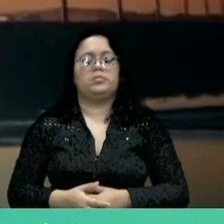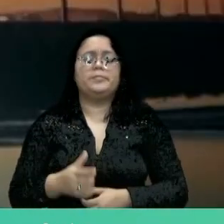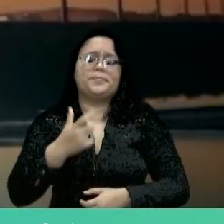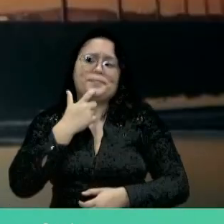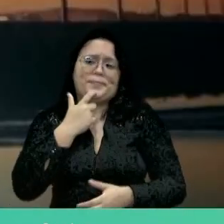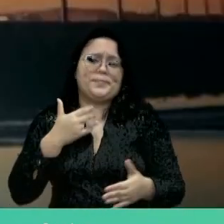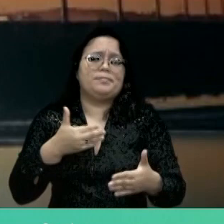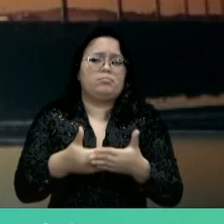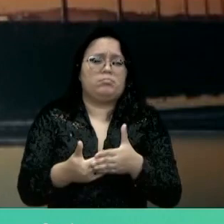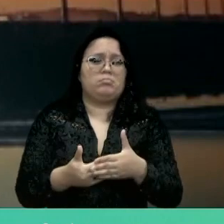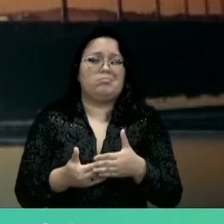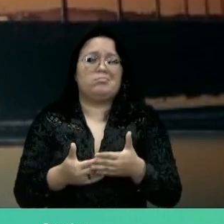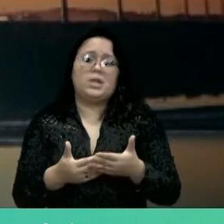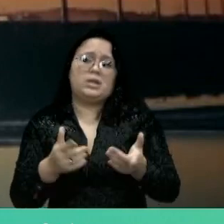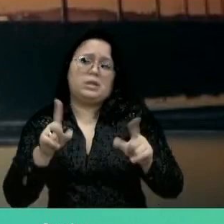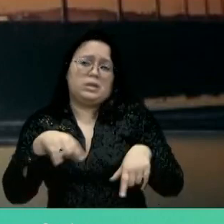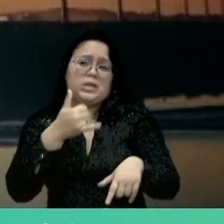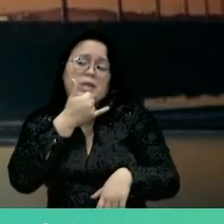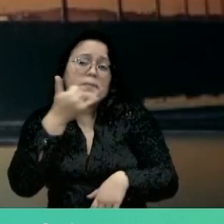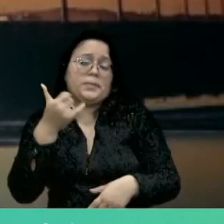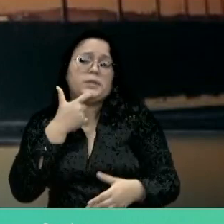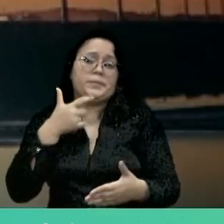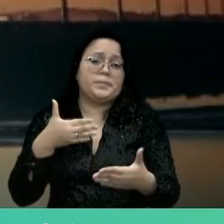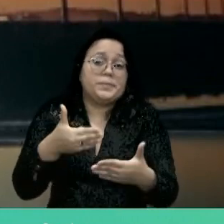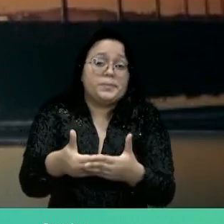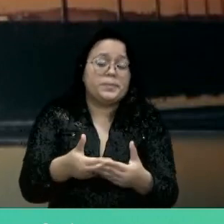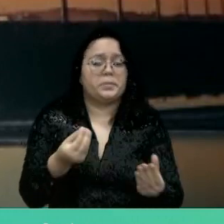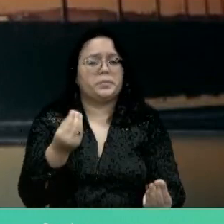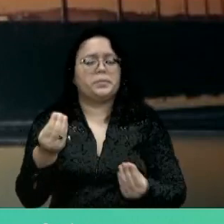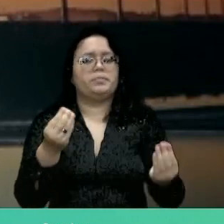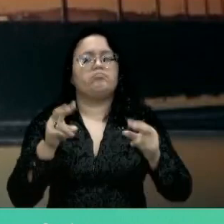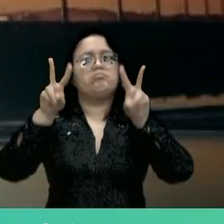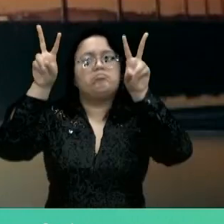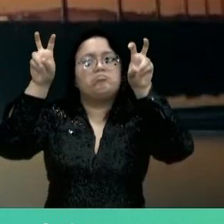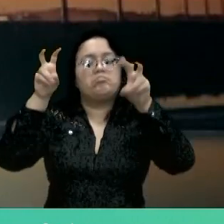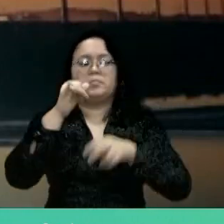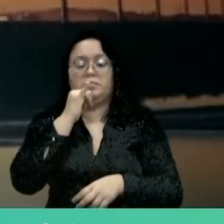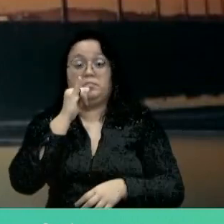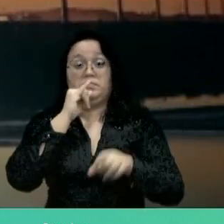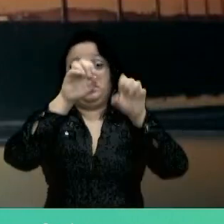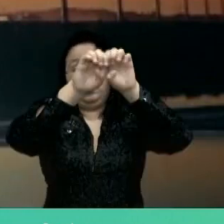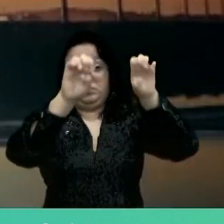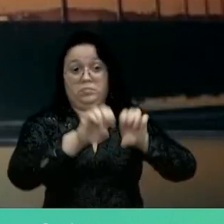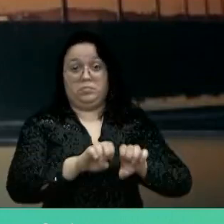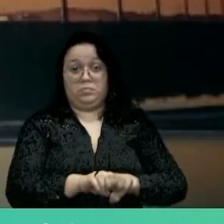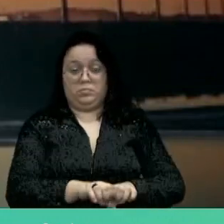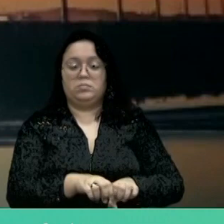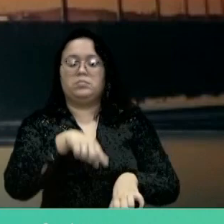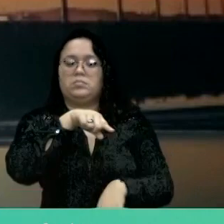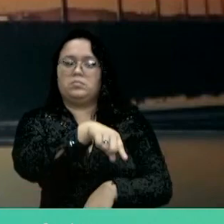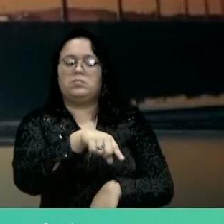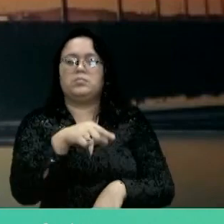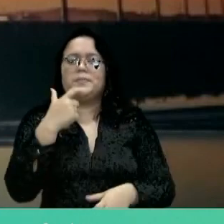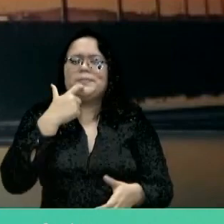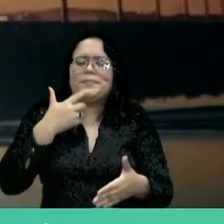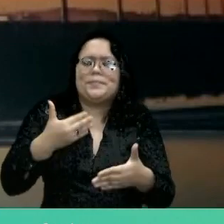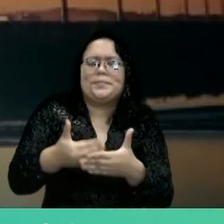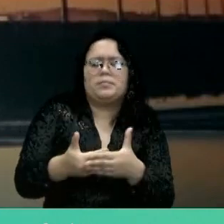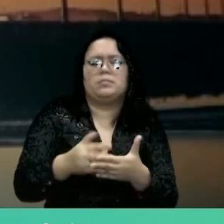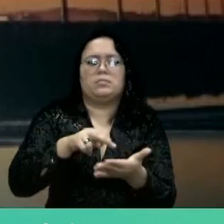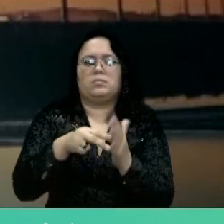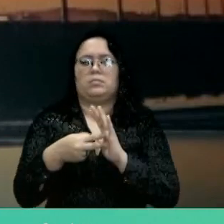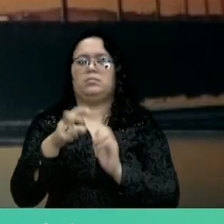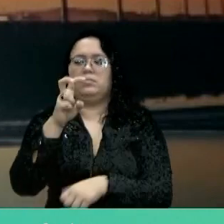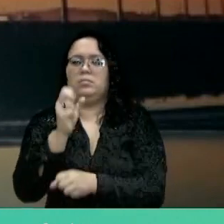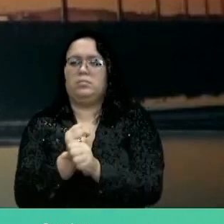Depende do que é o conceito de curto prazo. Quando a gente está falando de infraestrutura, curto prazo são